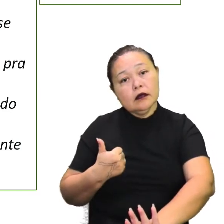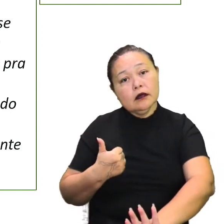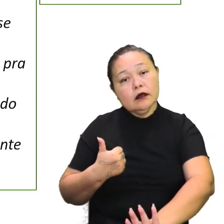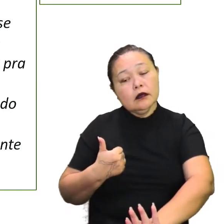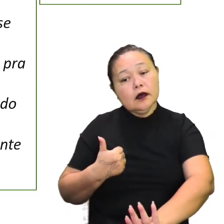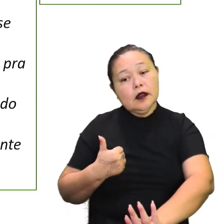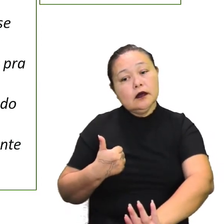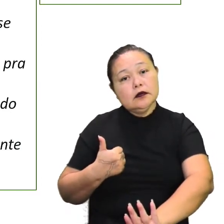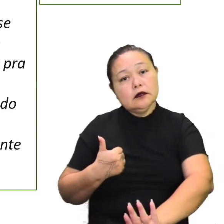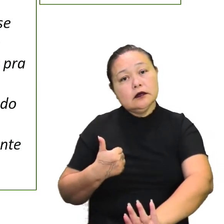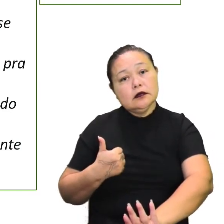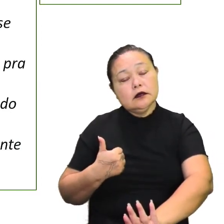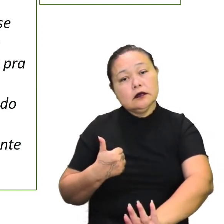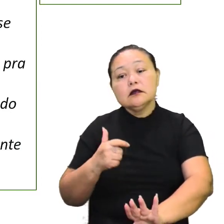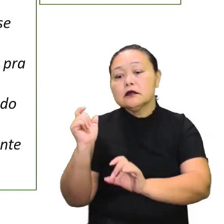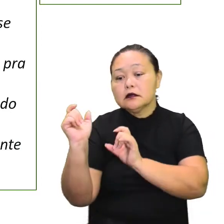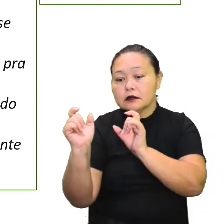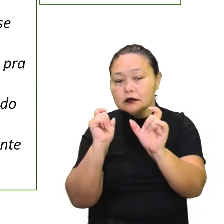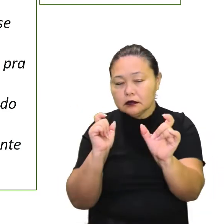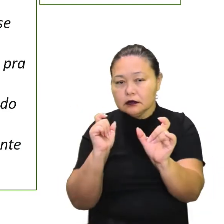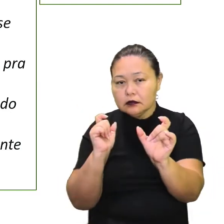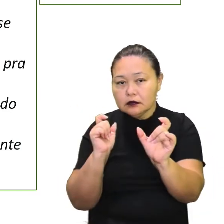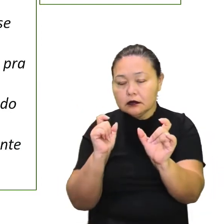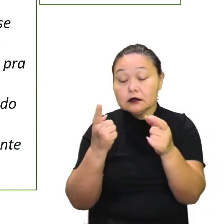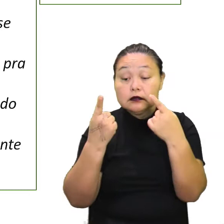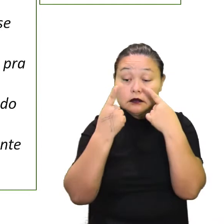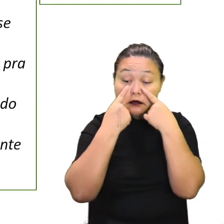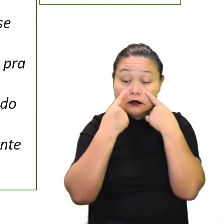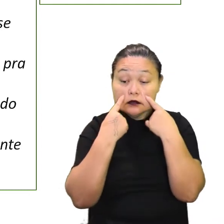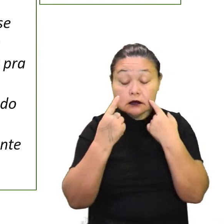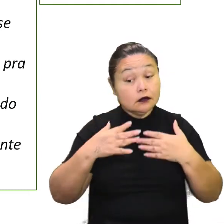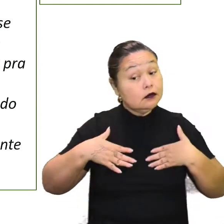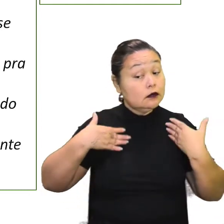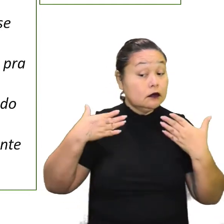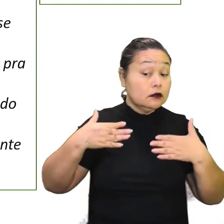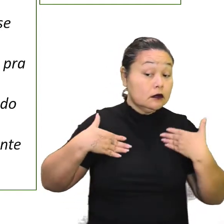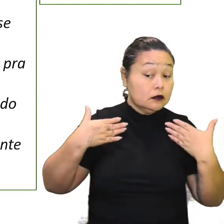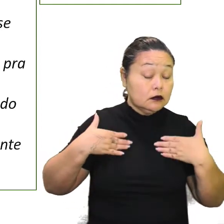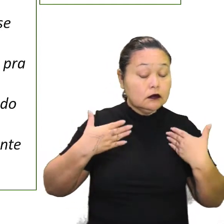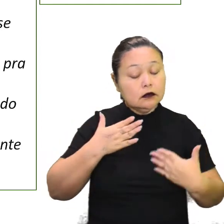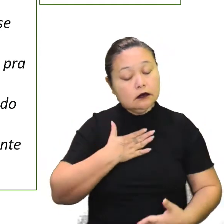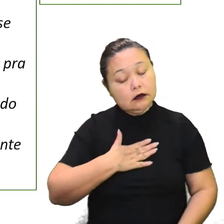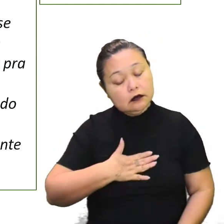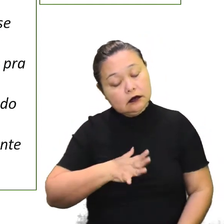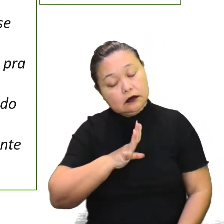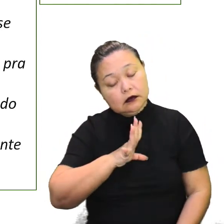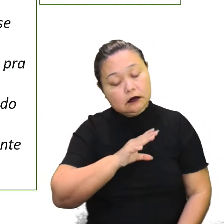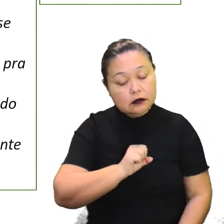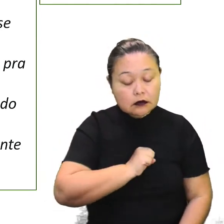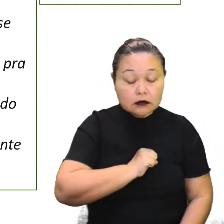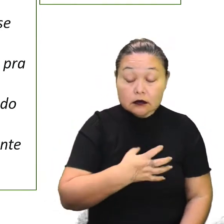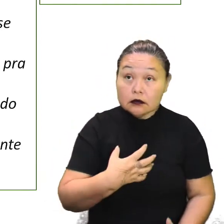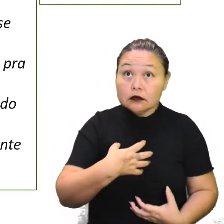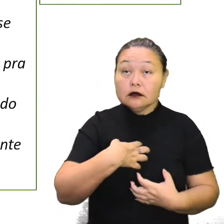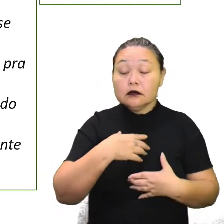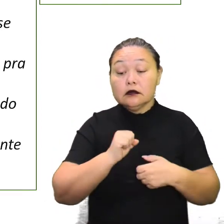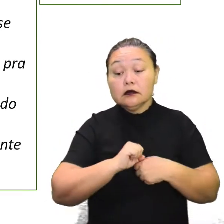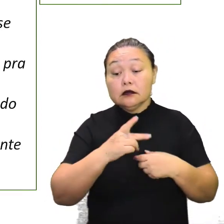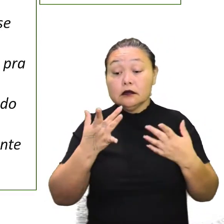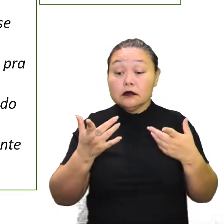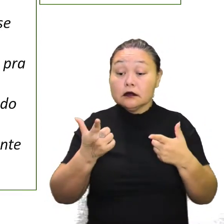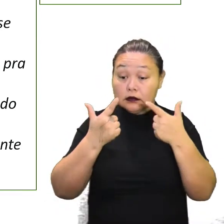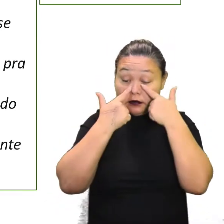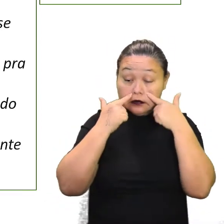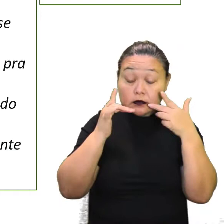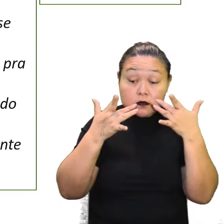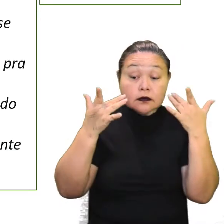só, nós vamos ter como palavra-chave pranto, espanto, calma, paixão, pressentimento,